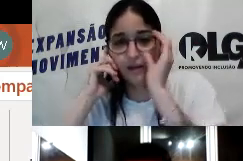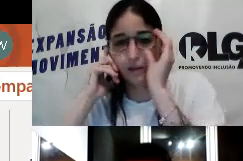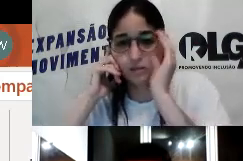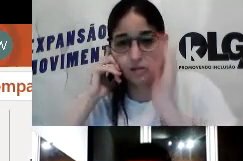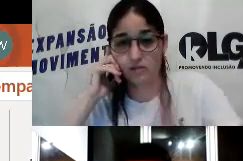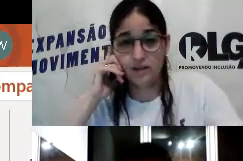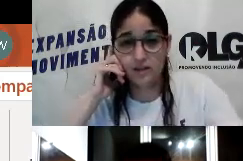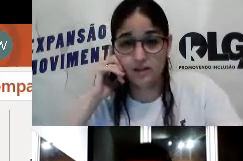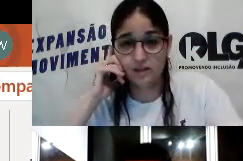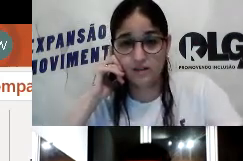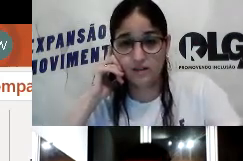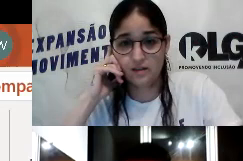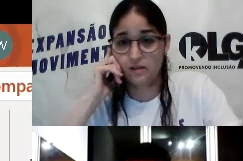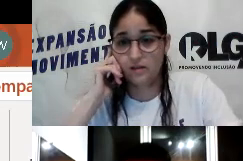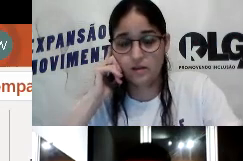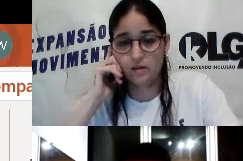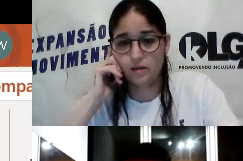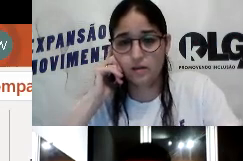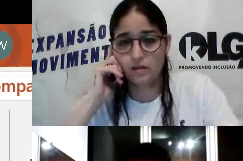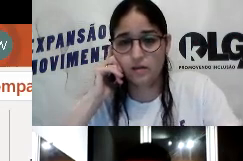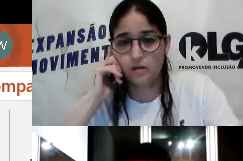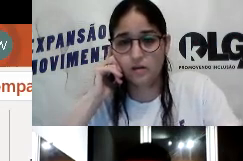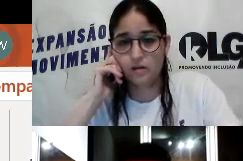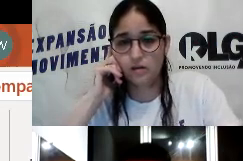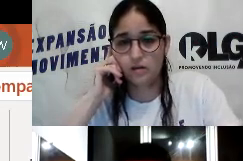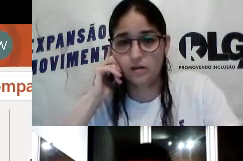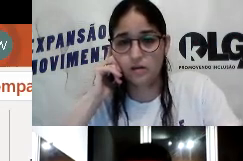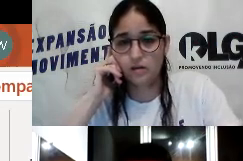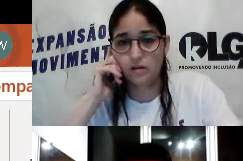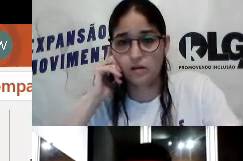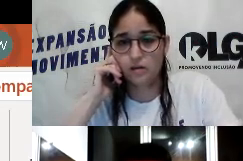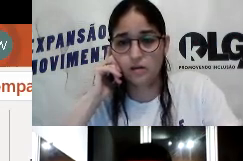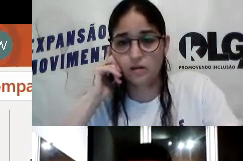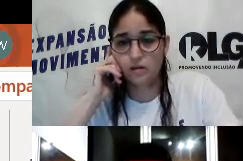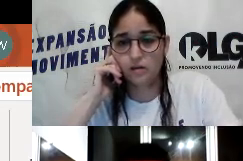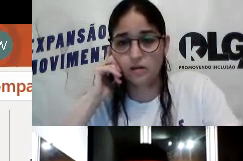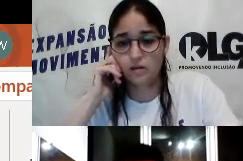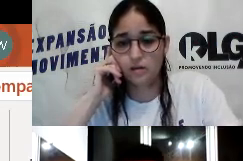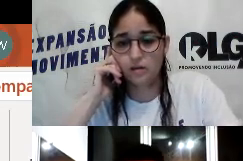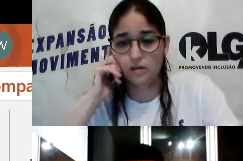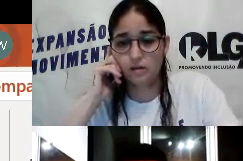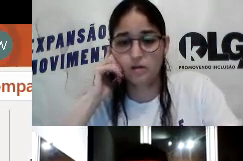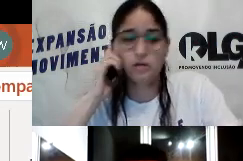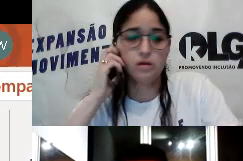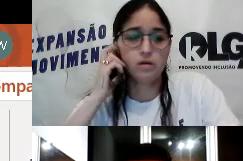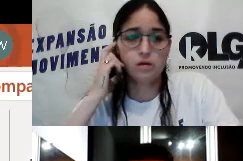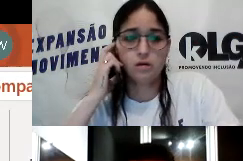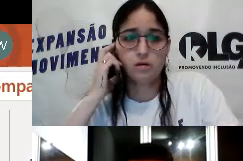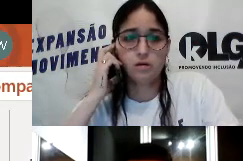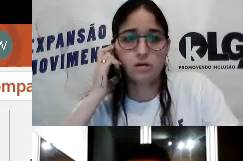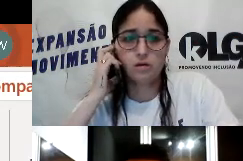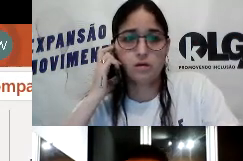que ela recebeu essa notícia. Ela tinha colocado aí no chat e acho importante ela dividir aí com todo